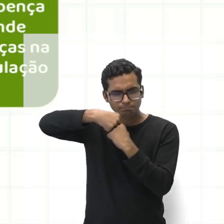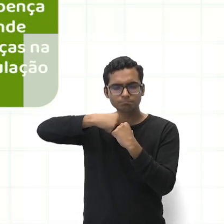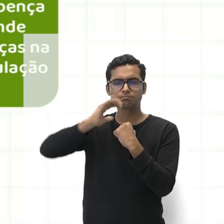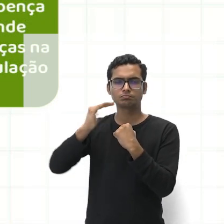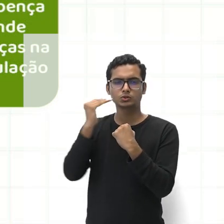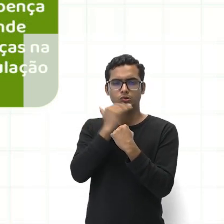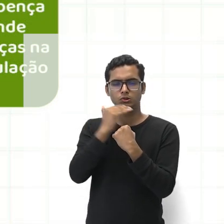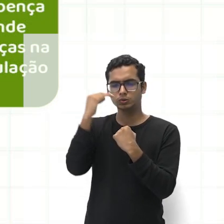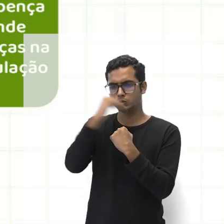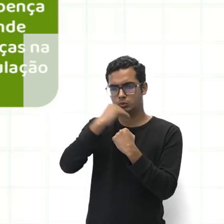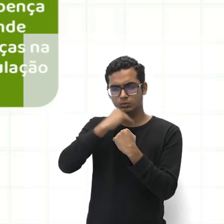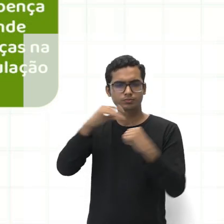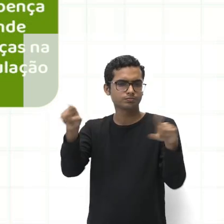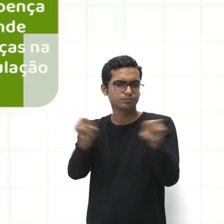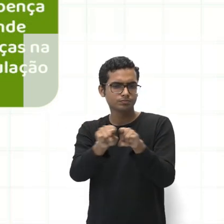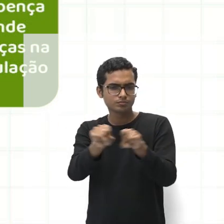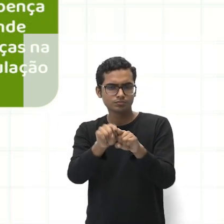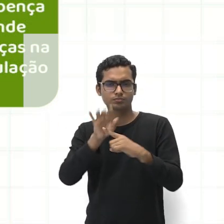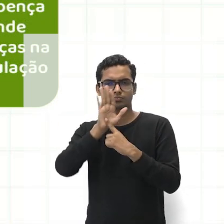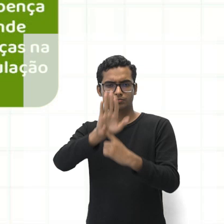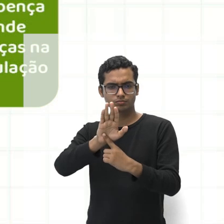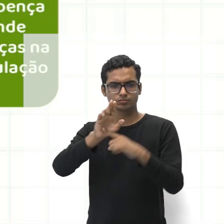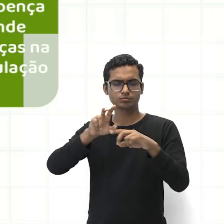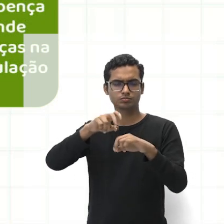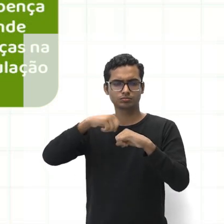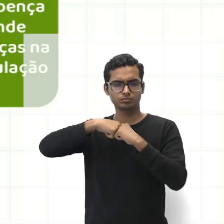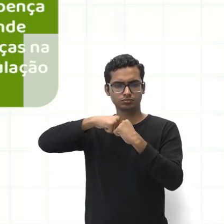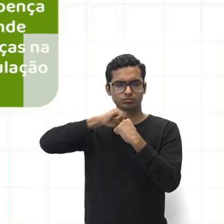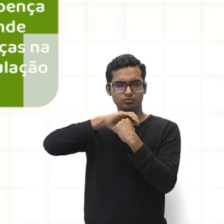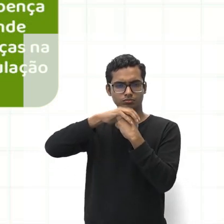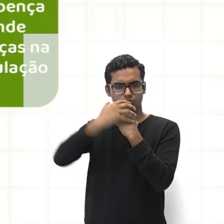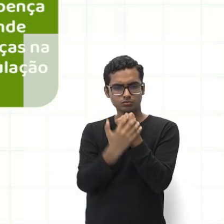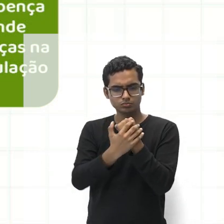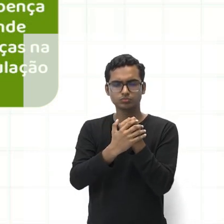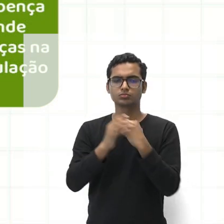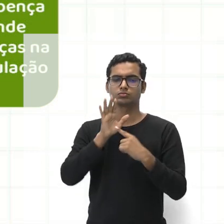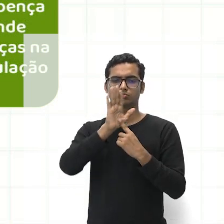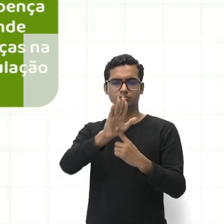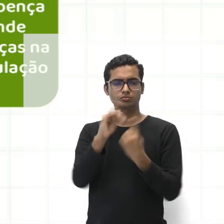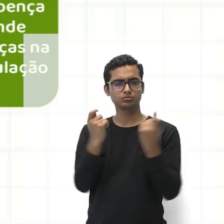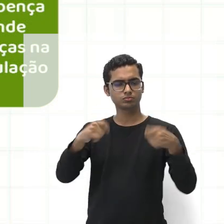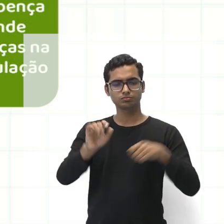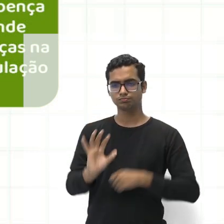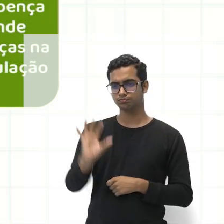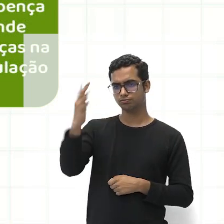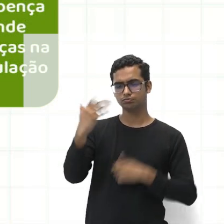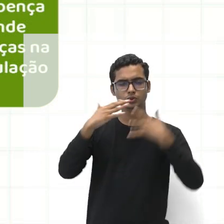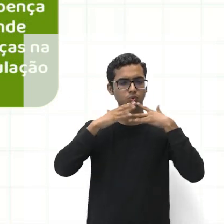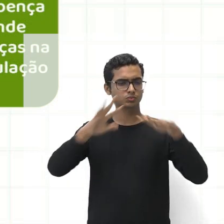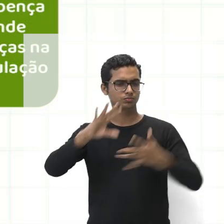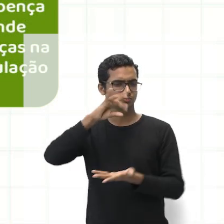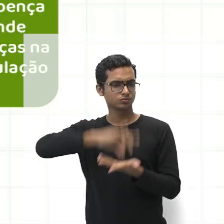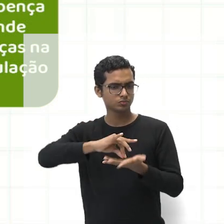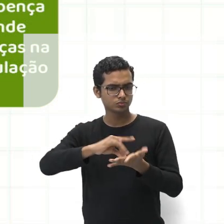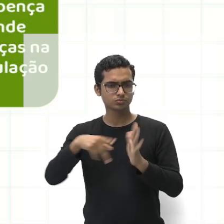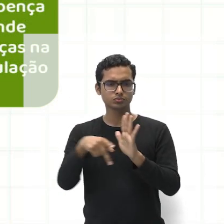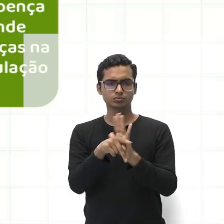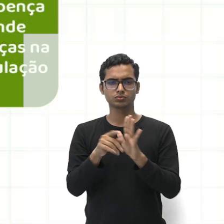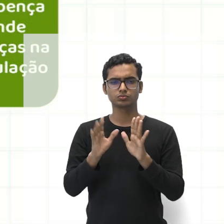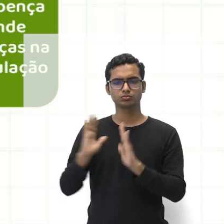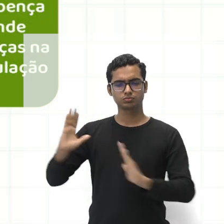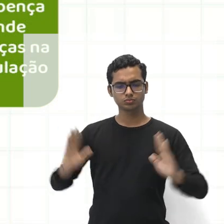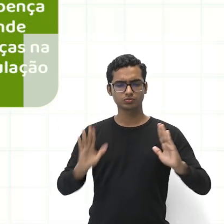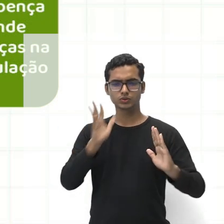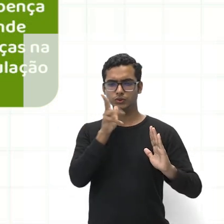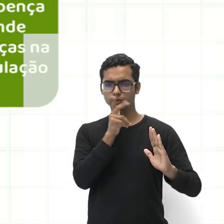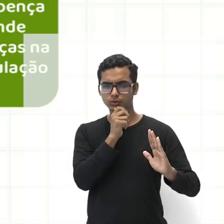responsável por revestir as articulações. Essa condição pode ocorrer naturalmente, como o